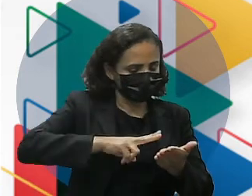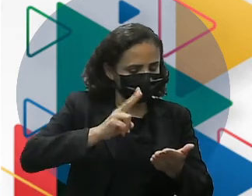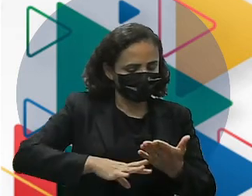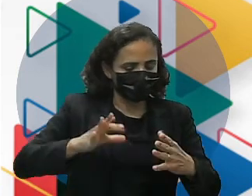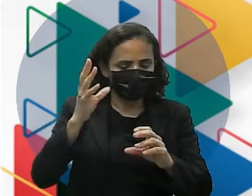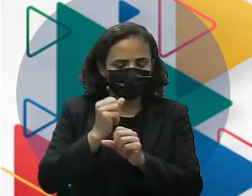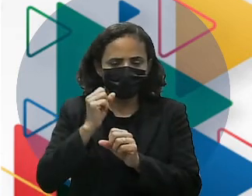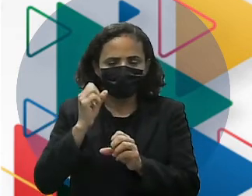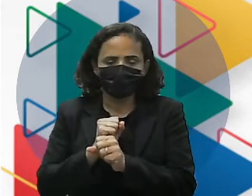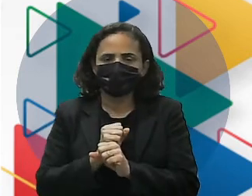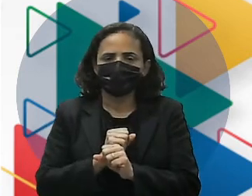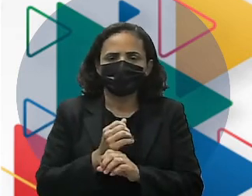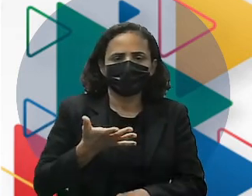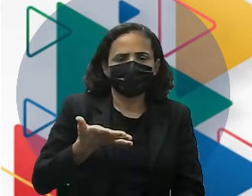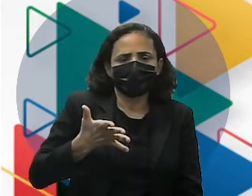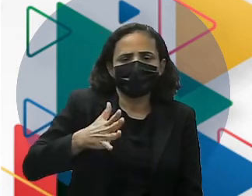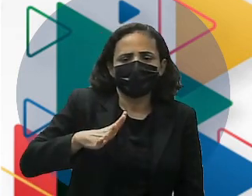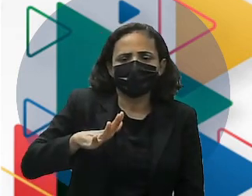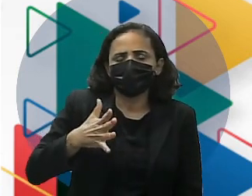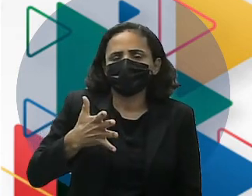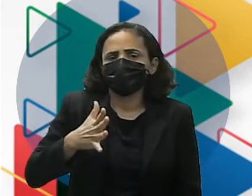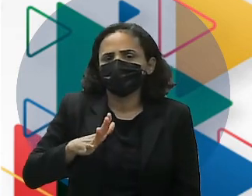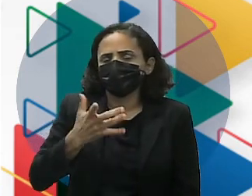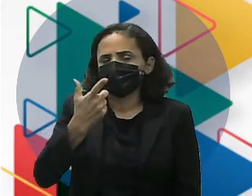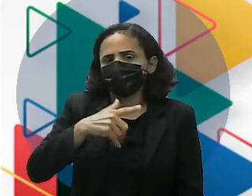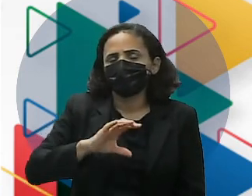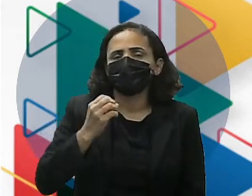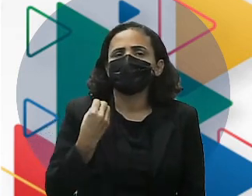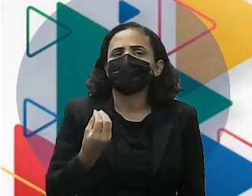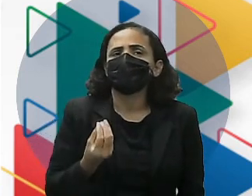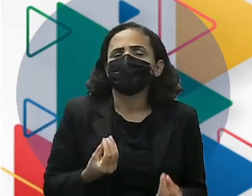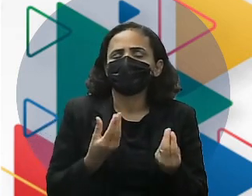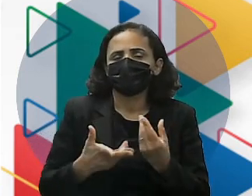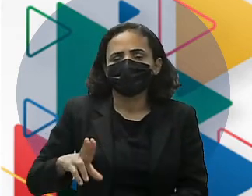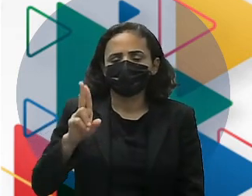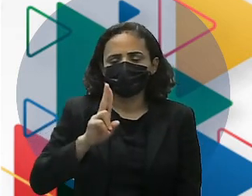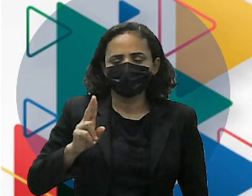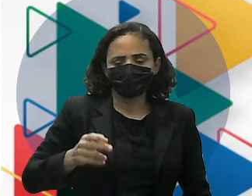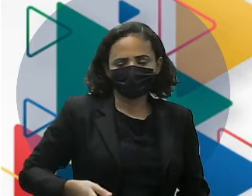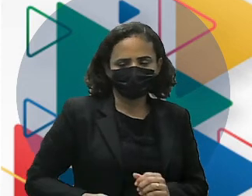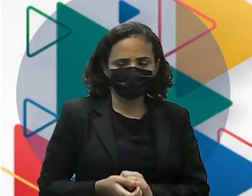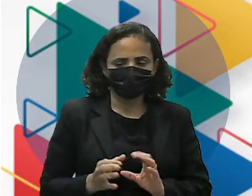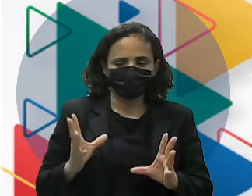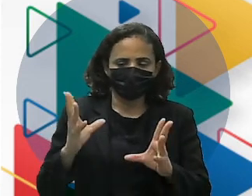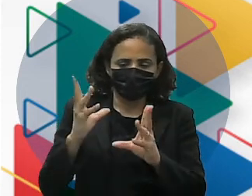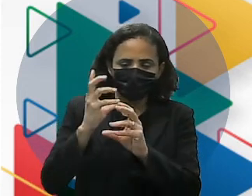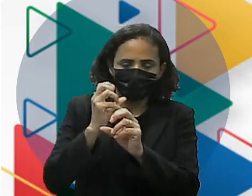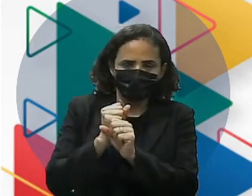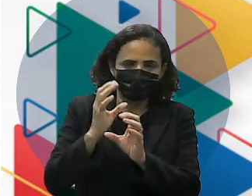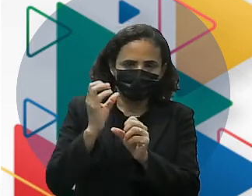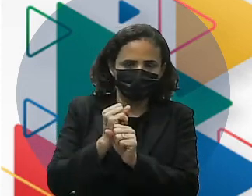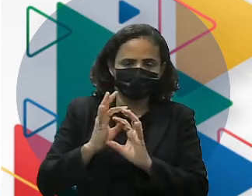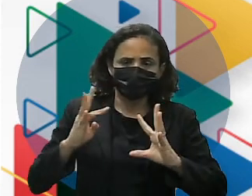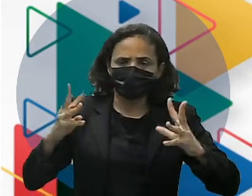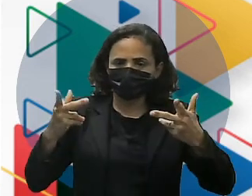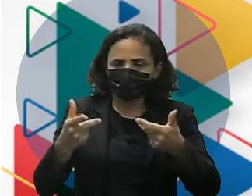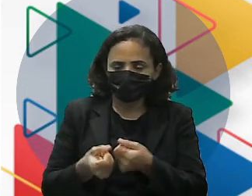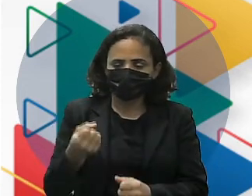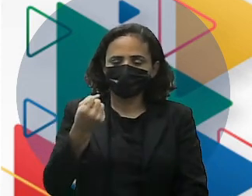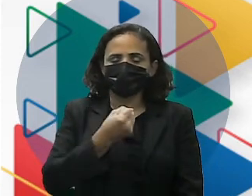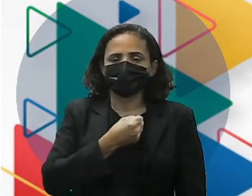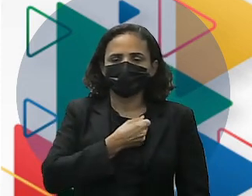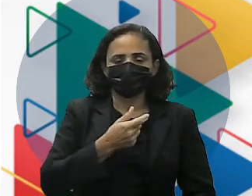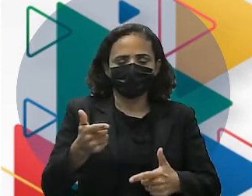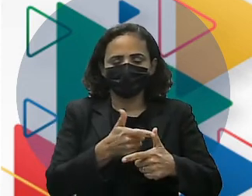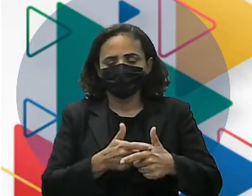média do consumo para esse período. Então, eu vou ter que somar todos esses números daqui e dividir